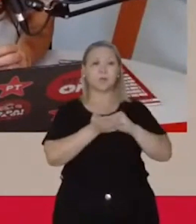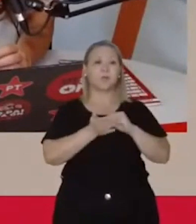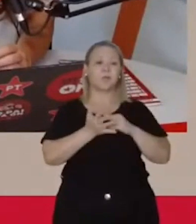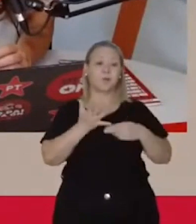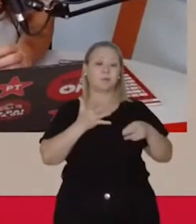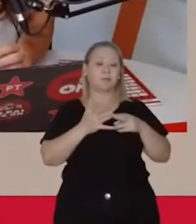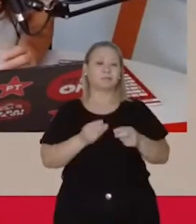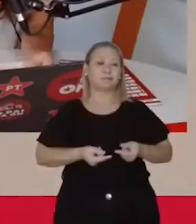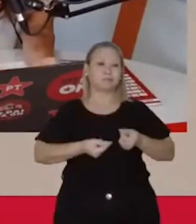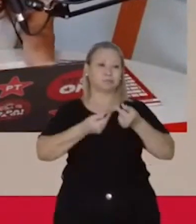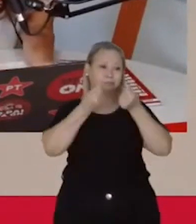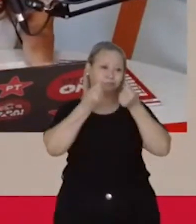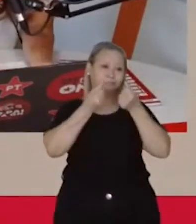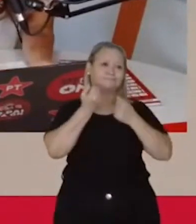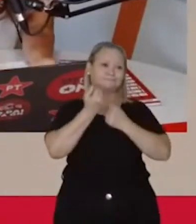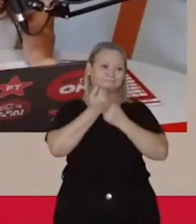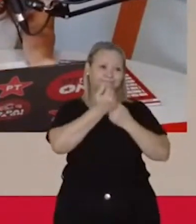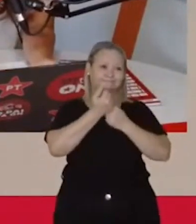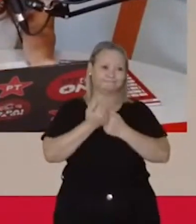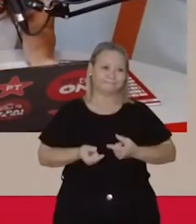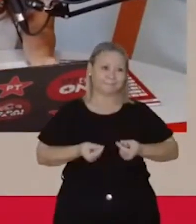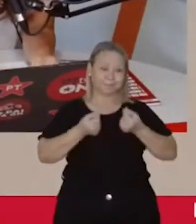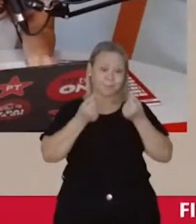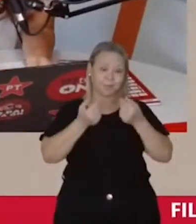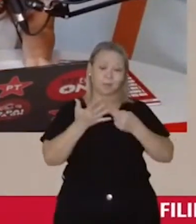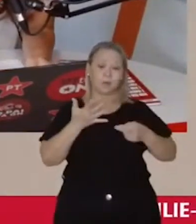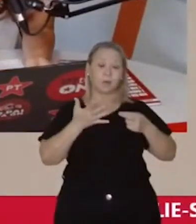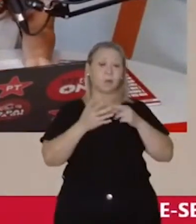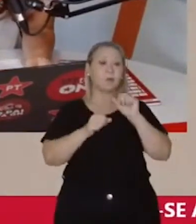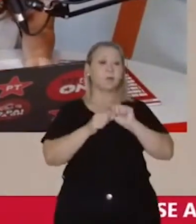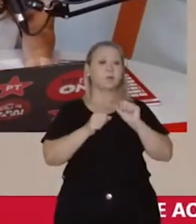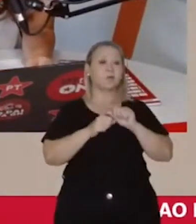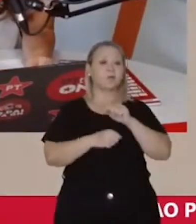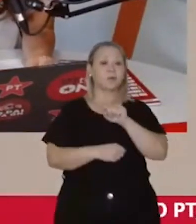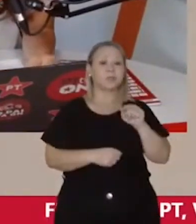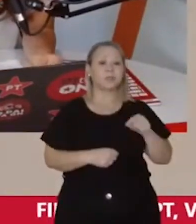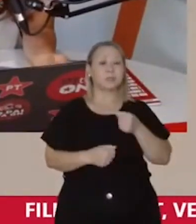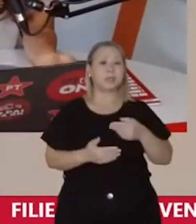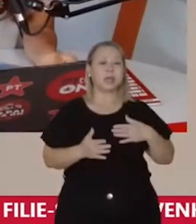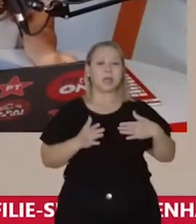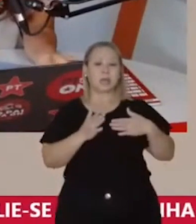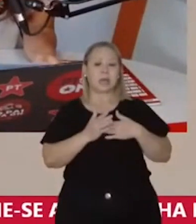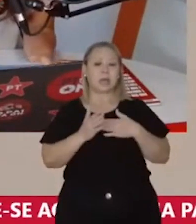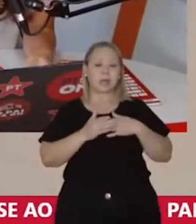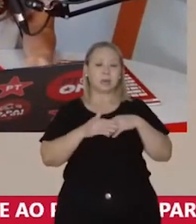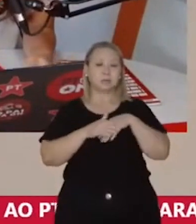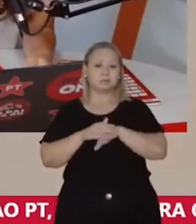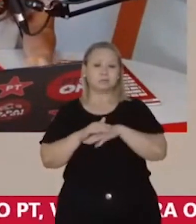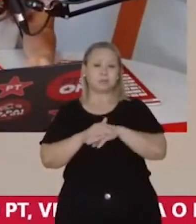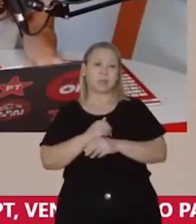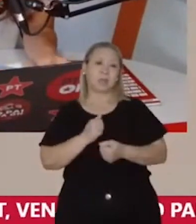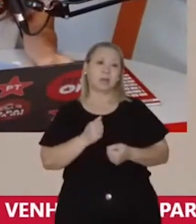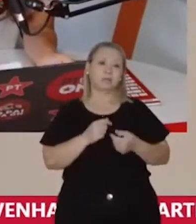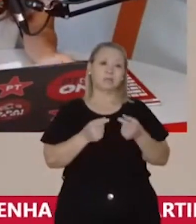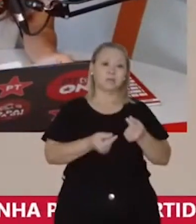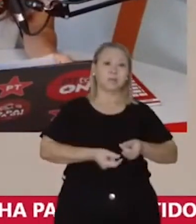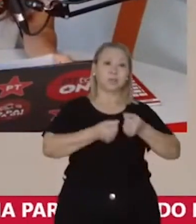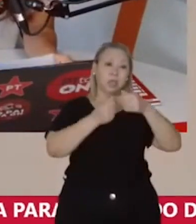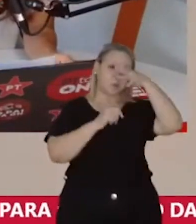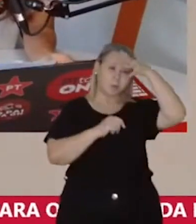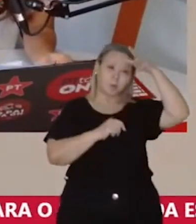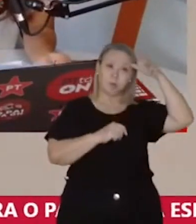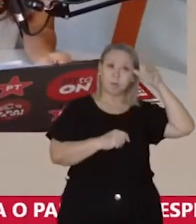recursos. Os recursos que nós fazíamos isso eram obtidos do Fundo Amazônia. O